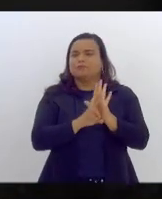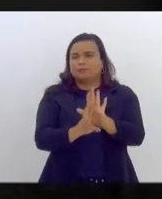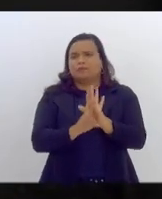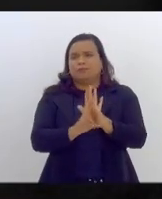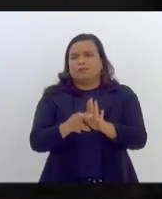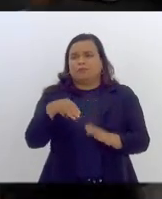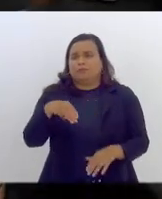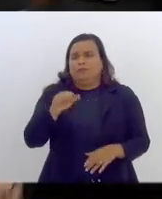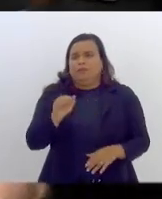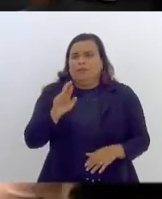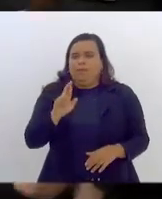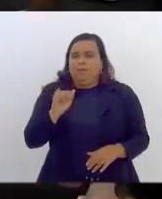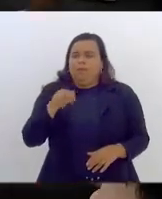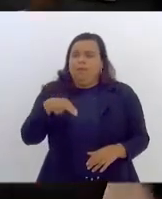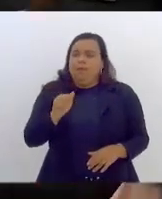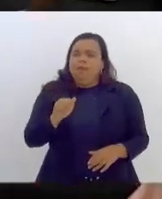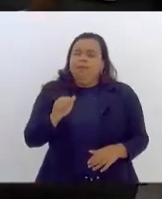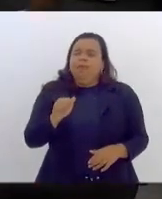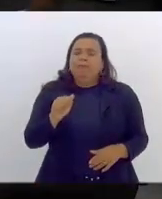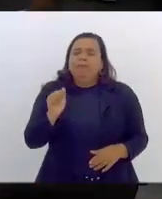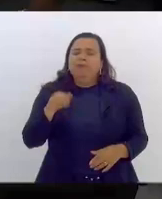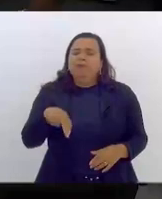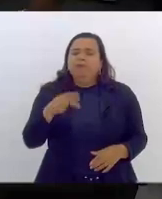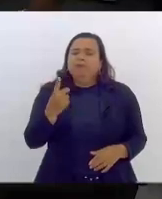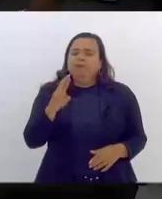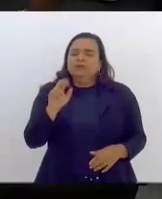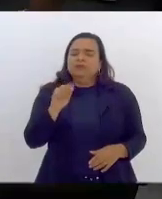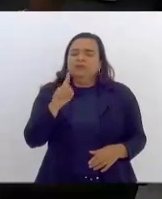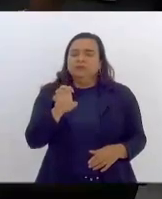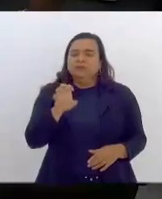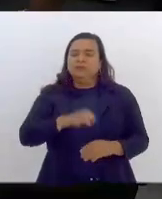pela Mariana Andrade.